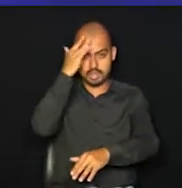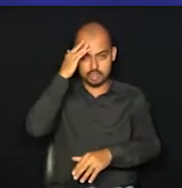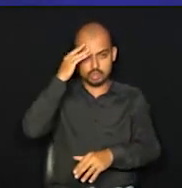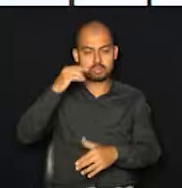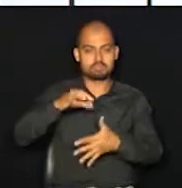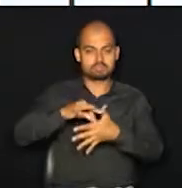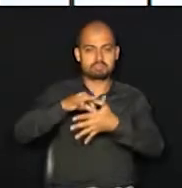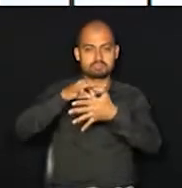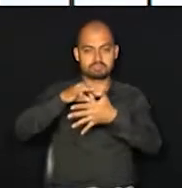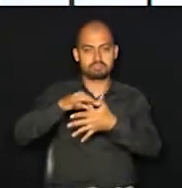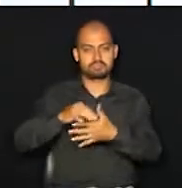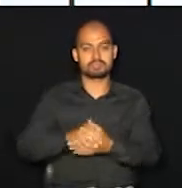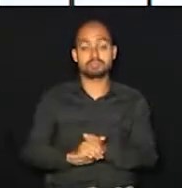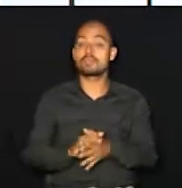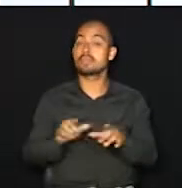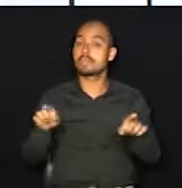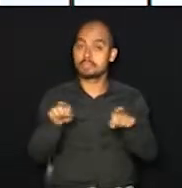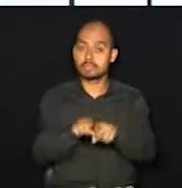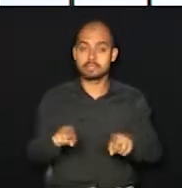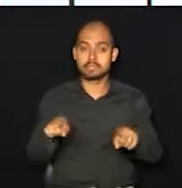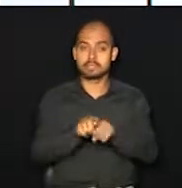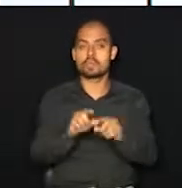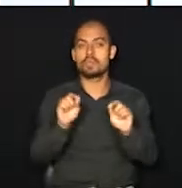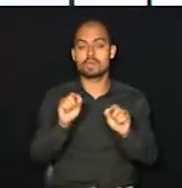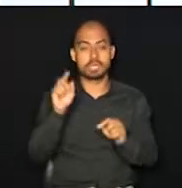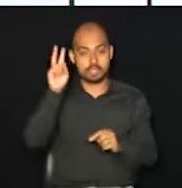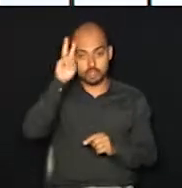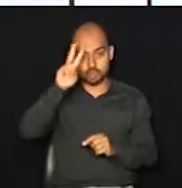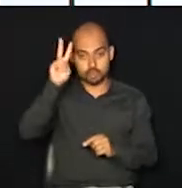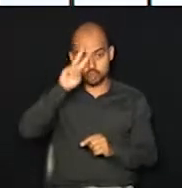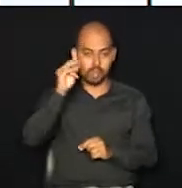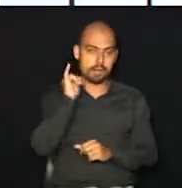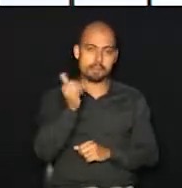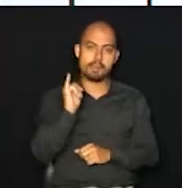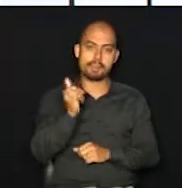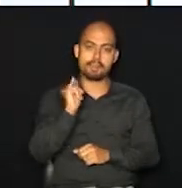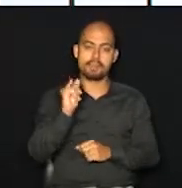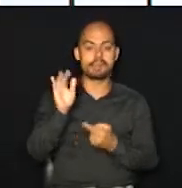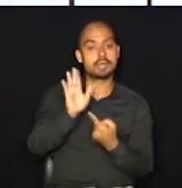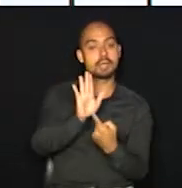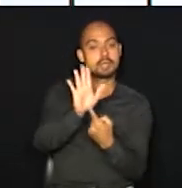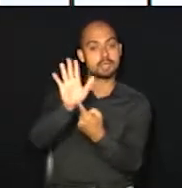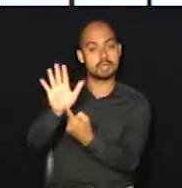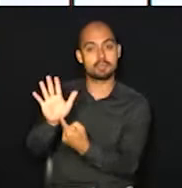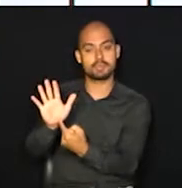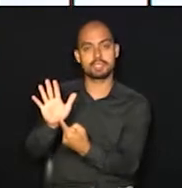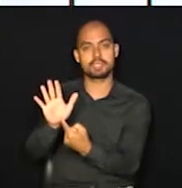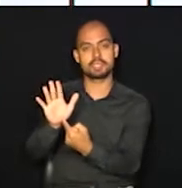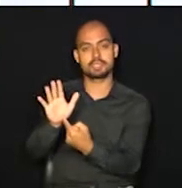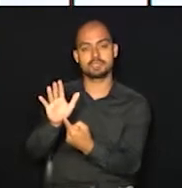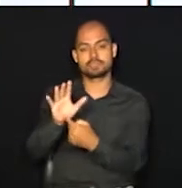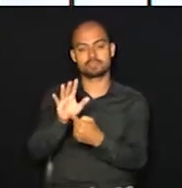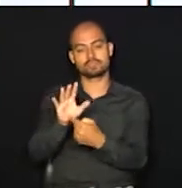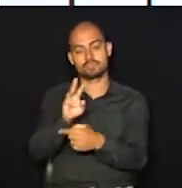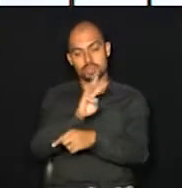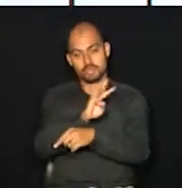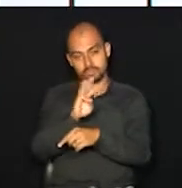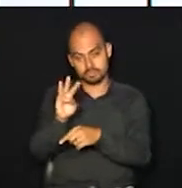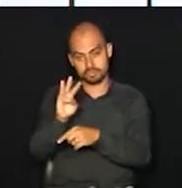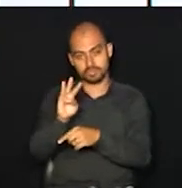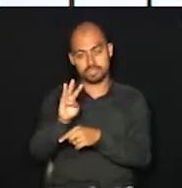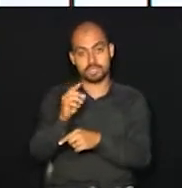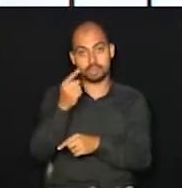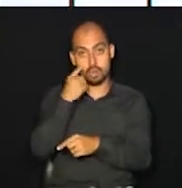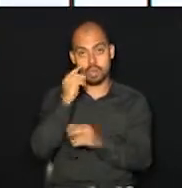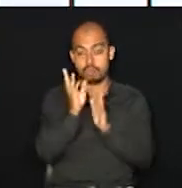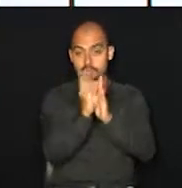da cozinha. E ainda temos contação de histórias, apresentação pelo canal Ana e Zé. Então anote